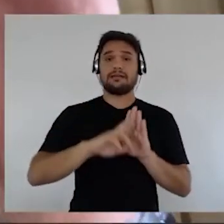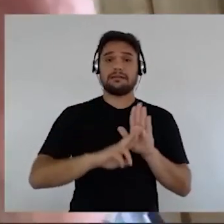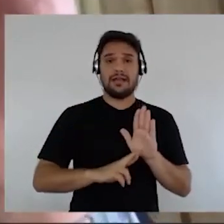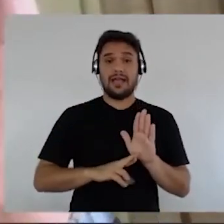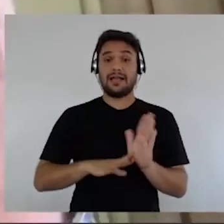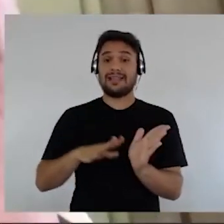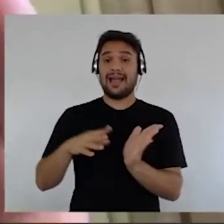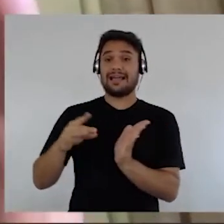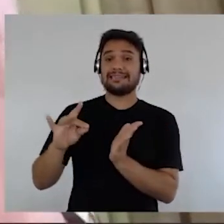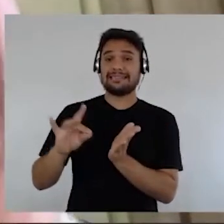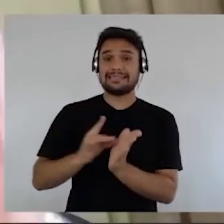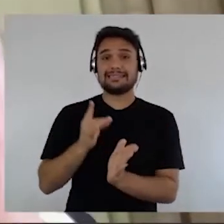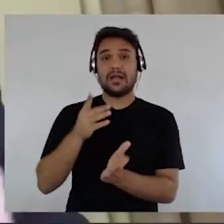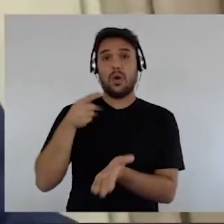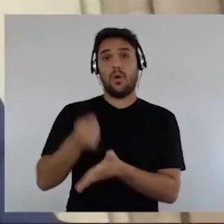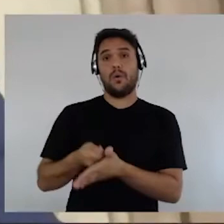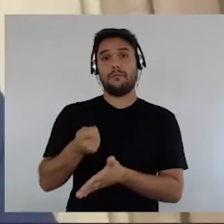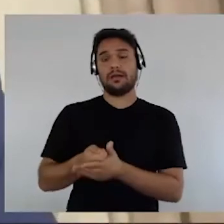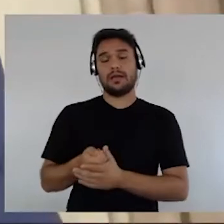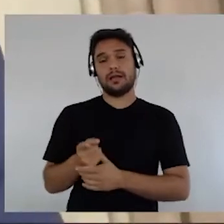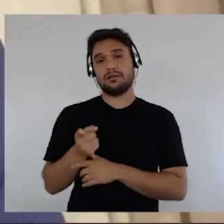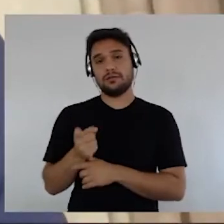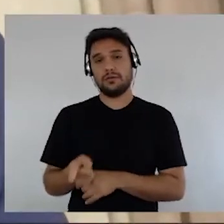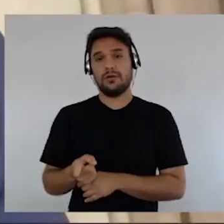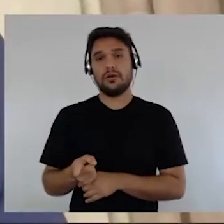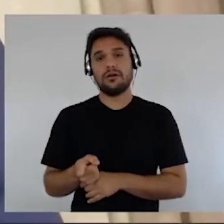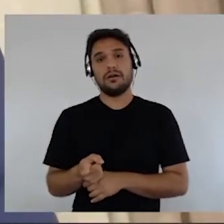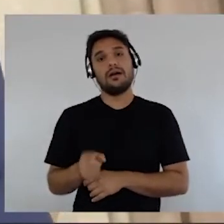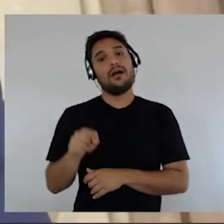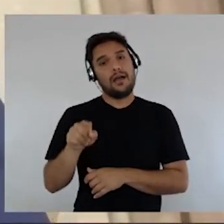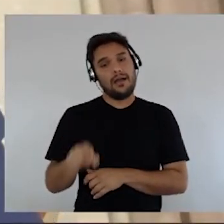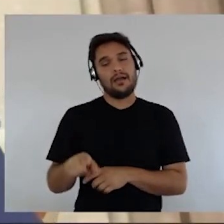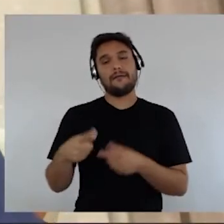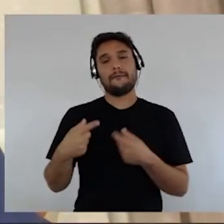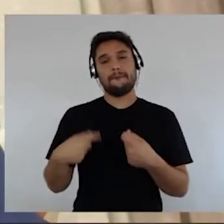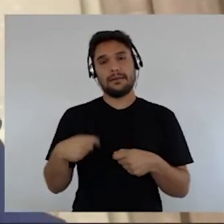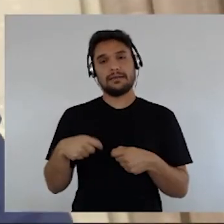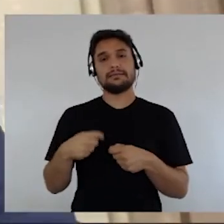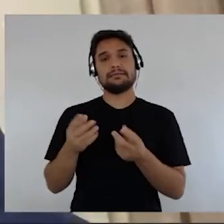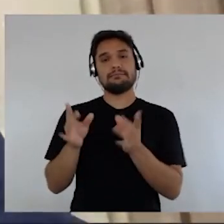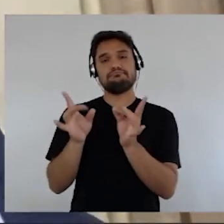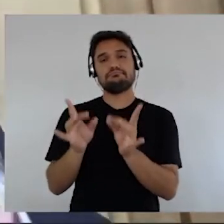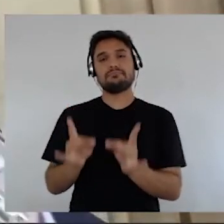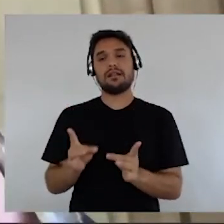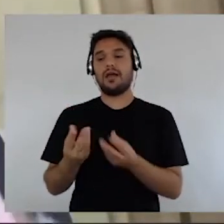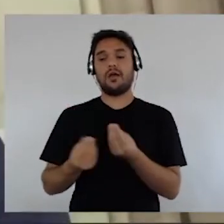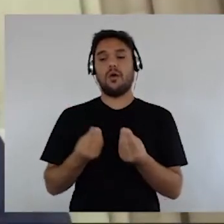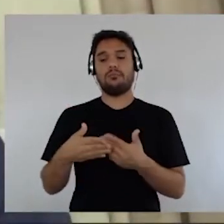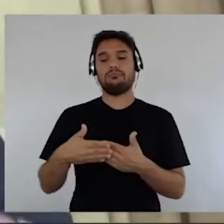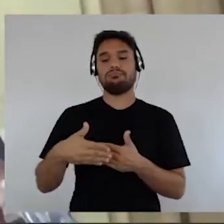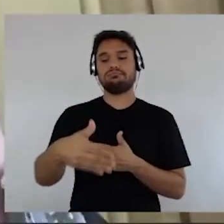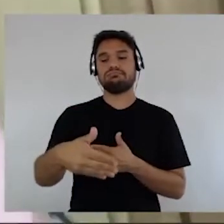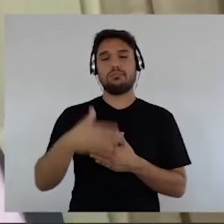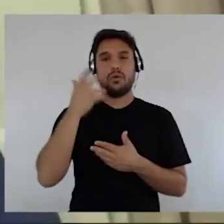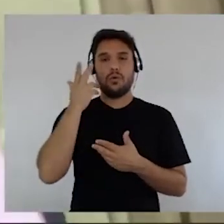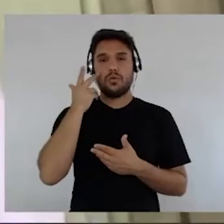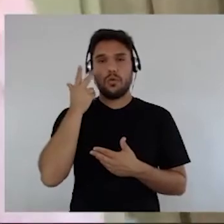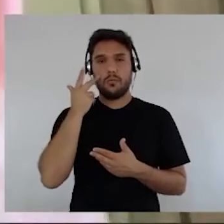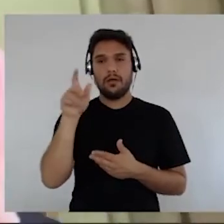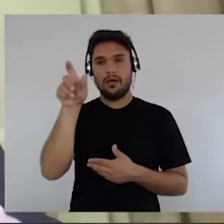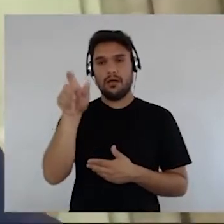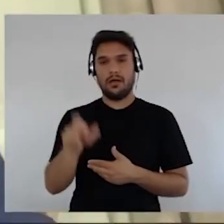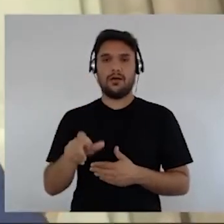inscrição obrigatória é que deve definir a situação normal